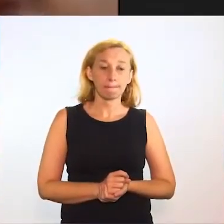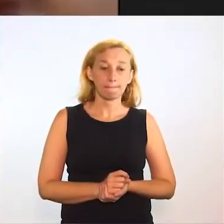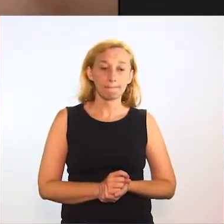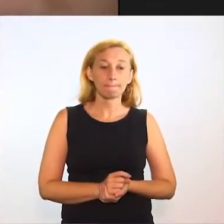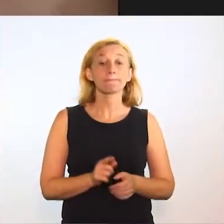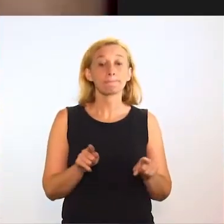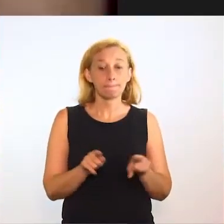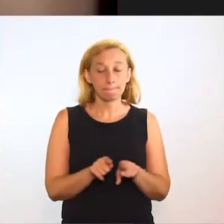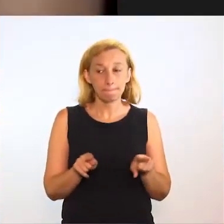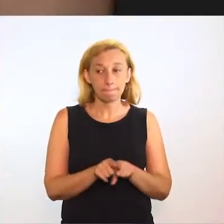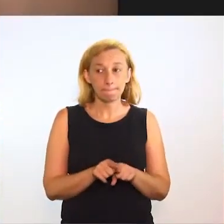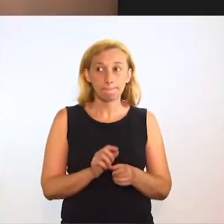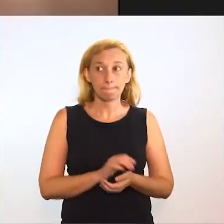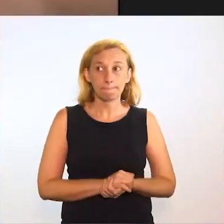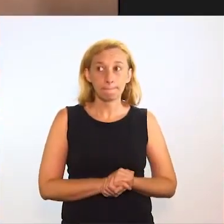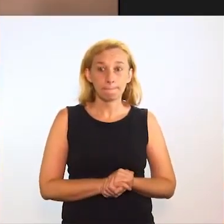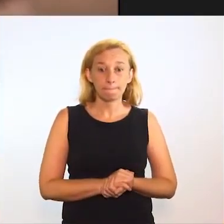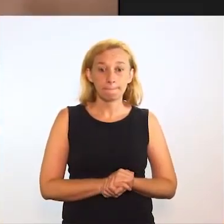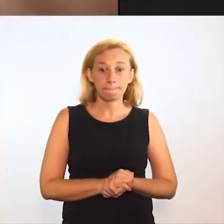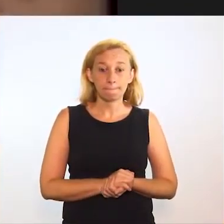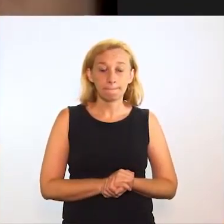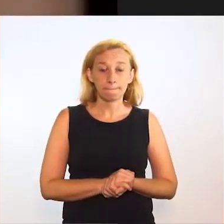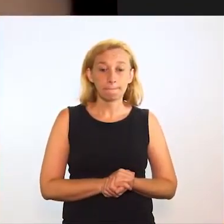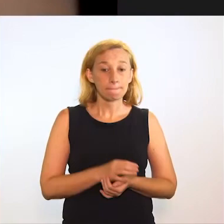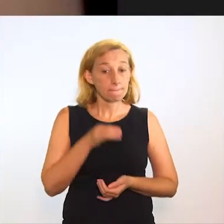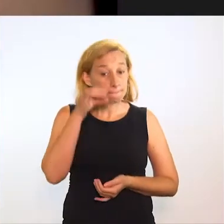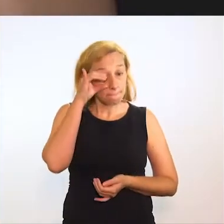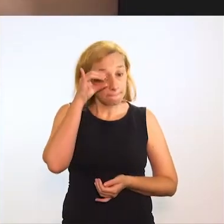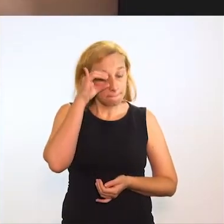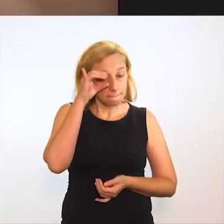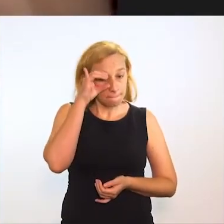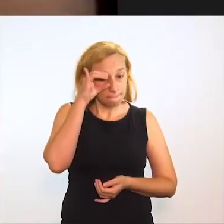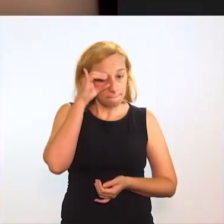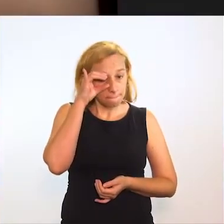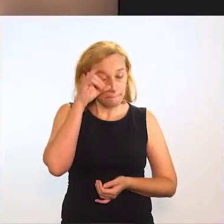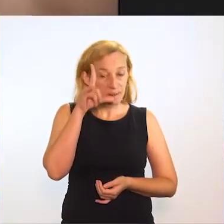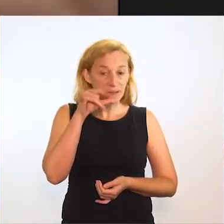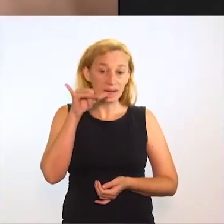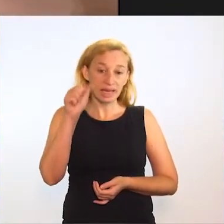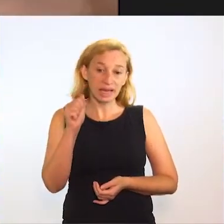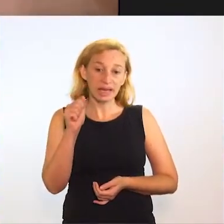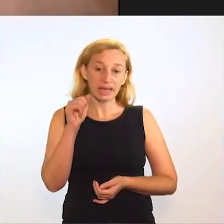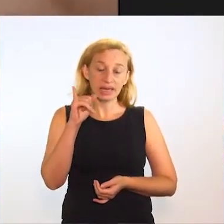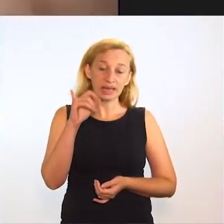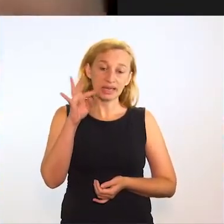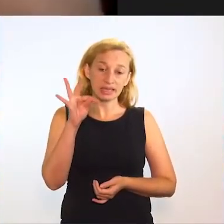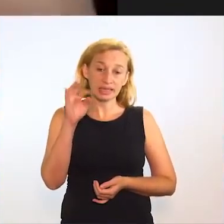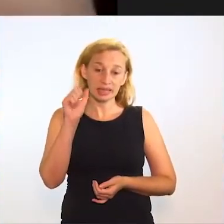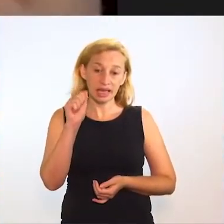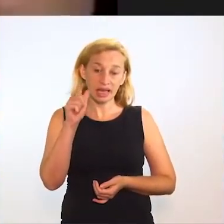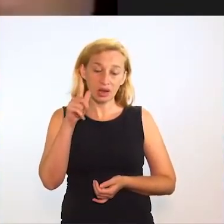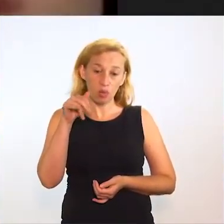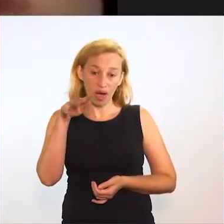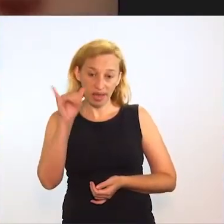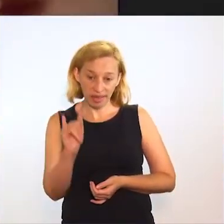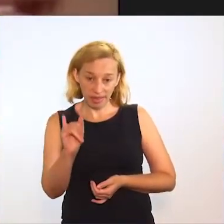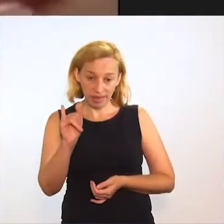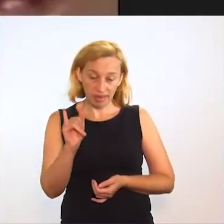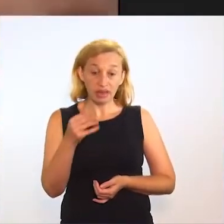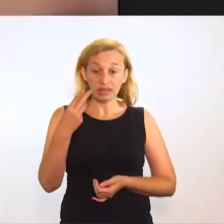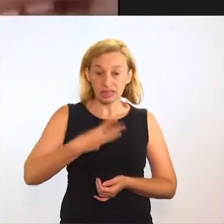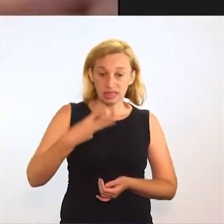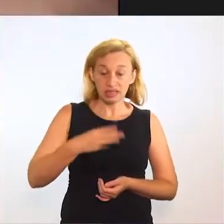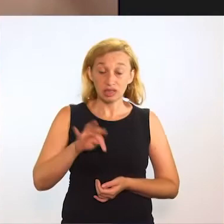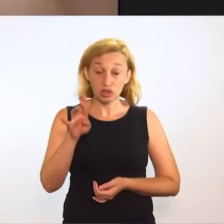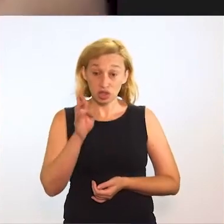gente está lá. E eu também tenho um Instagram da Amigas Itaguaí, que é o meu